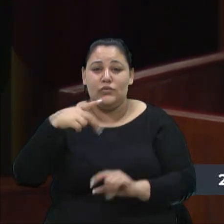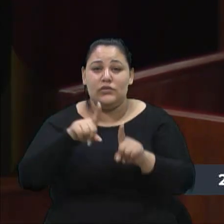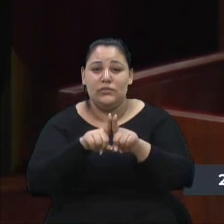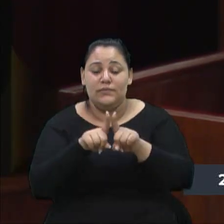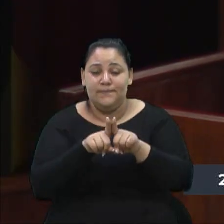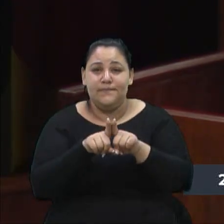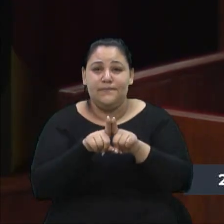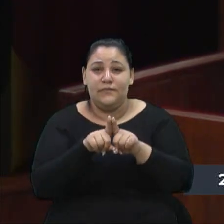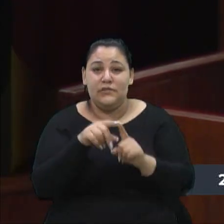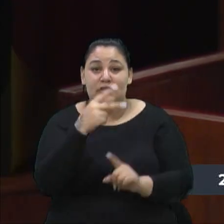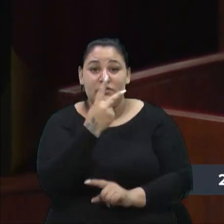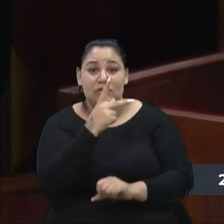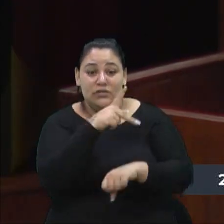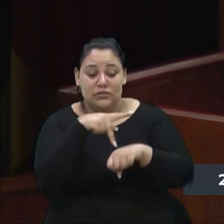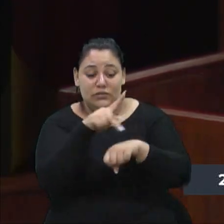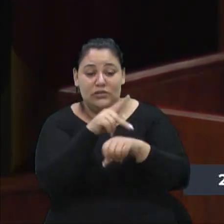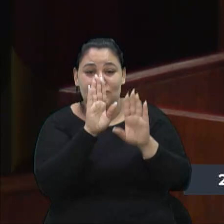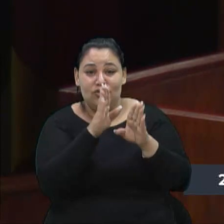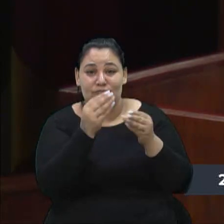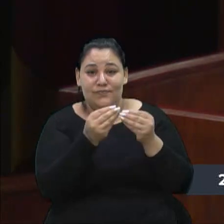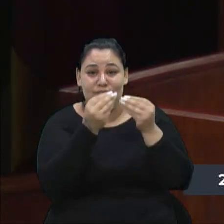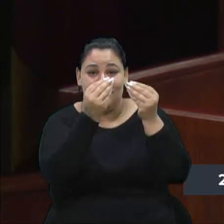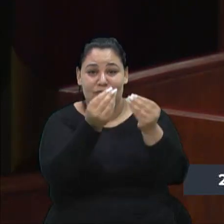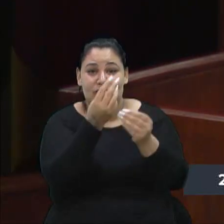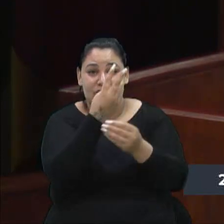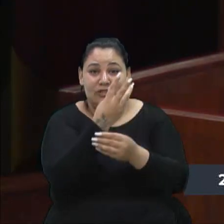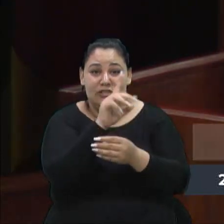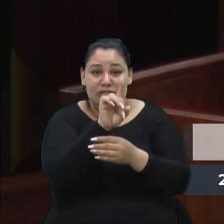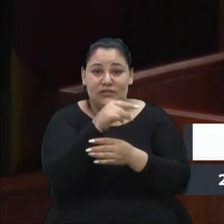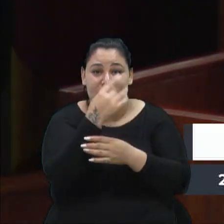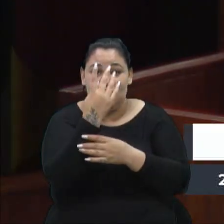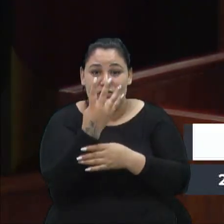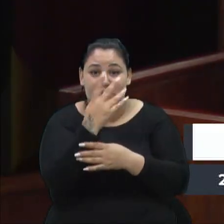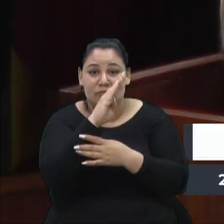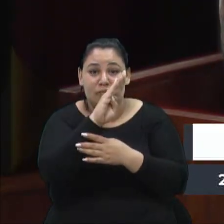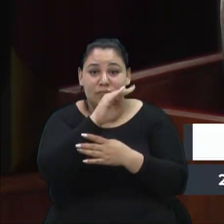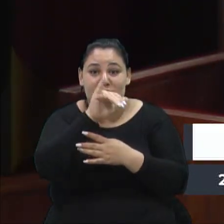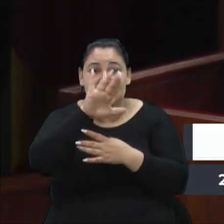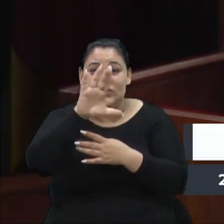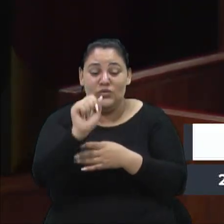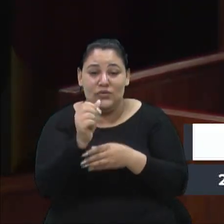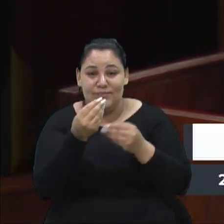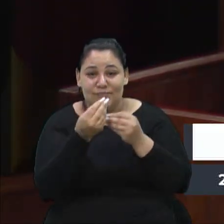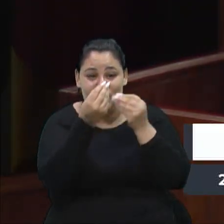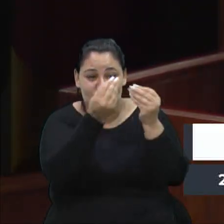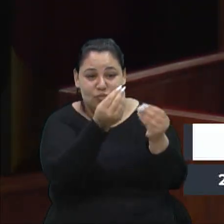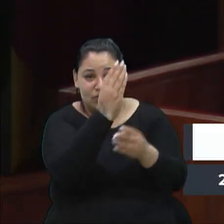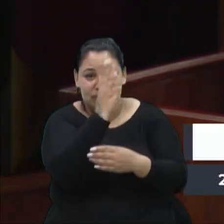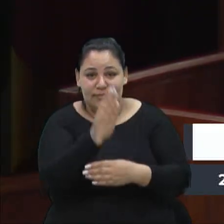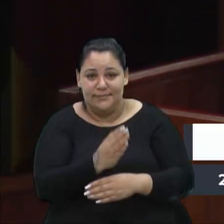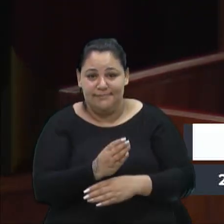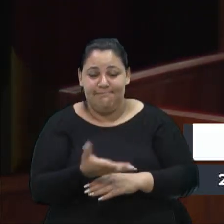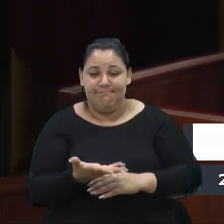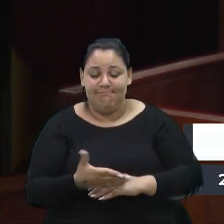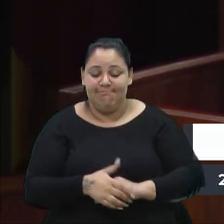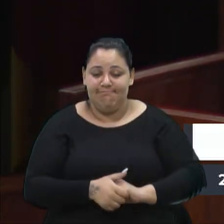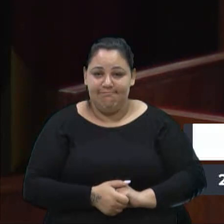esses dois países já doaram 3,4 bilhões de reais.